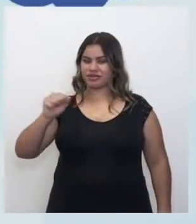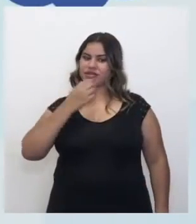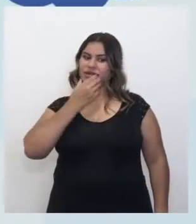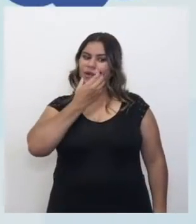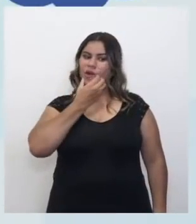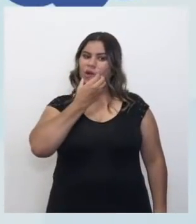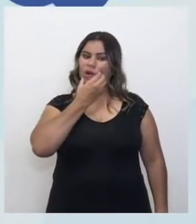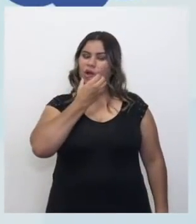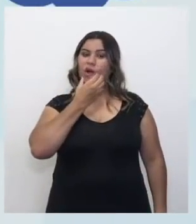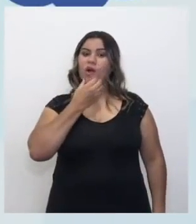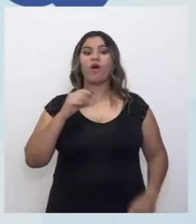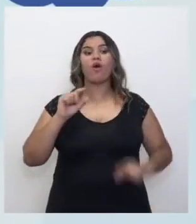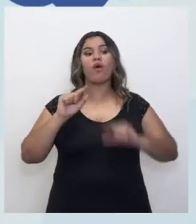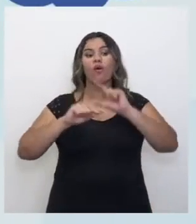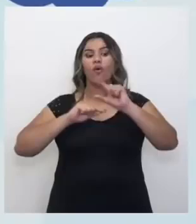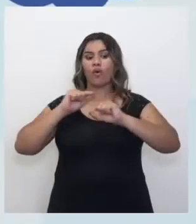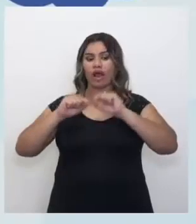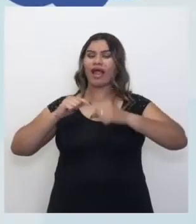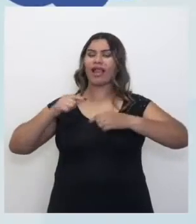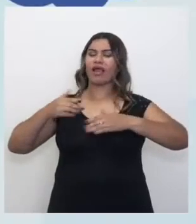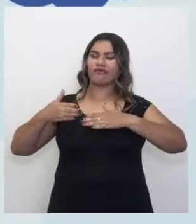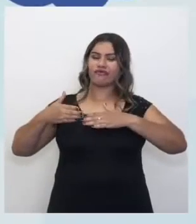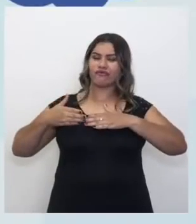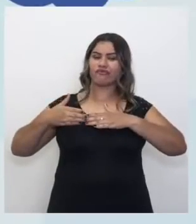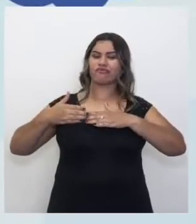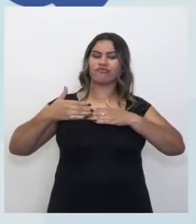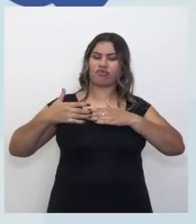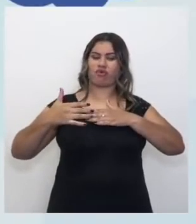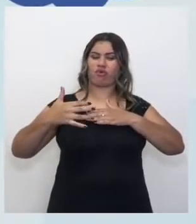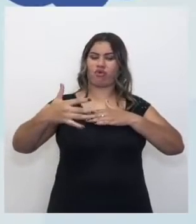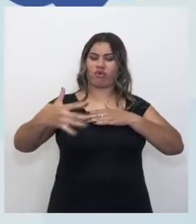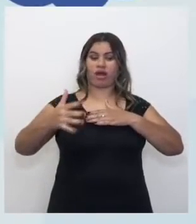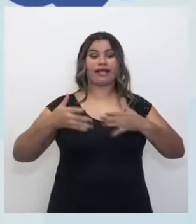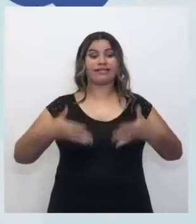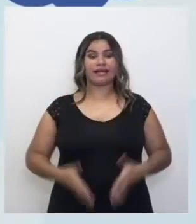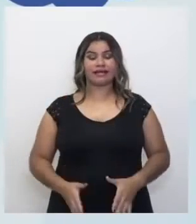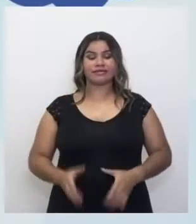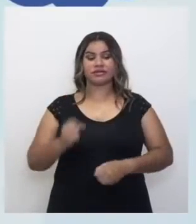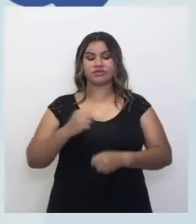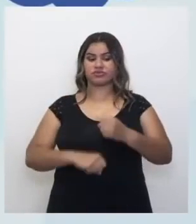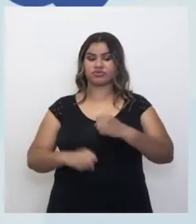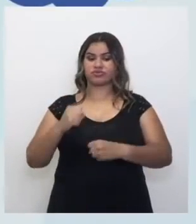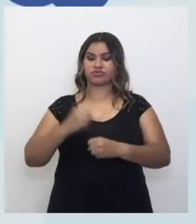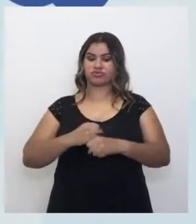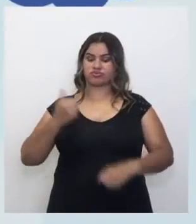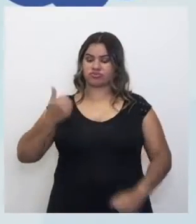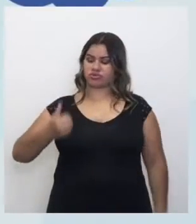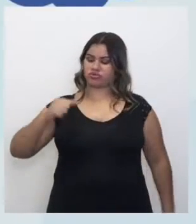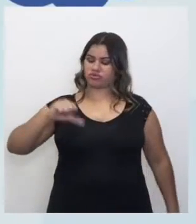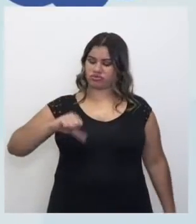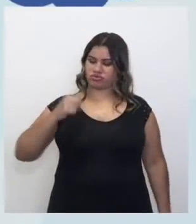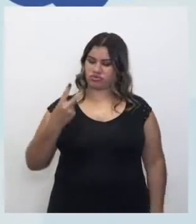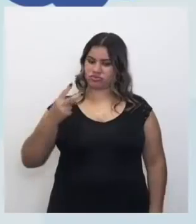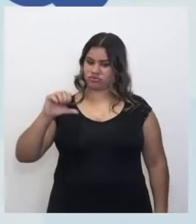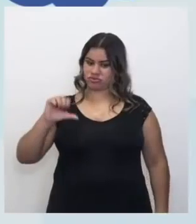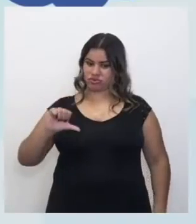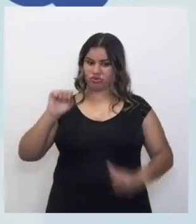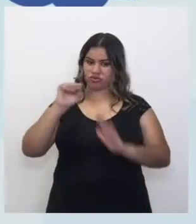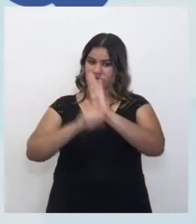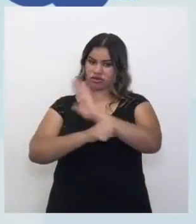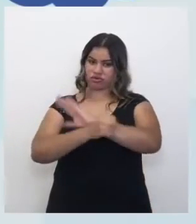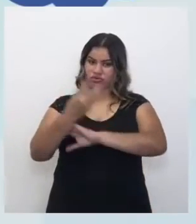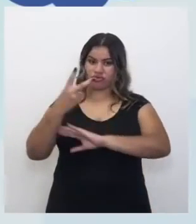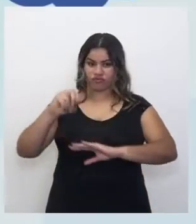foi bastante longeva, né? Ela tinha nascido em 1929, ela atravessa o século XX, né?